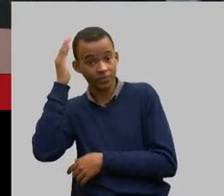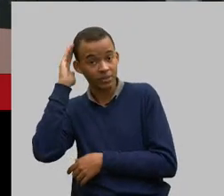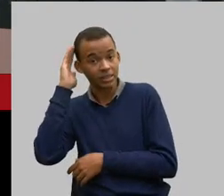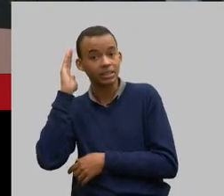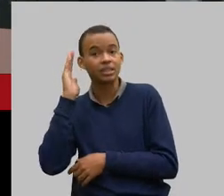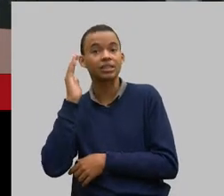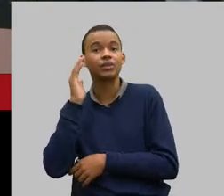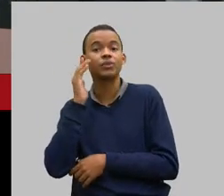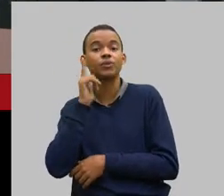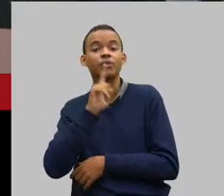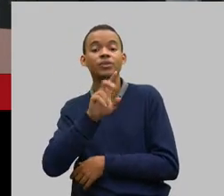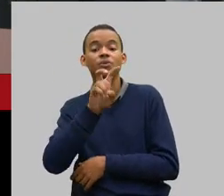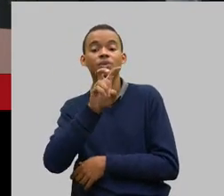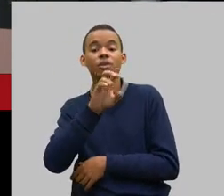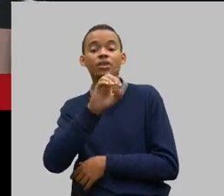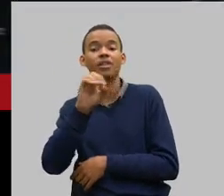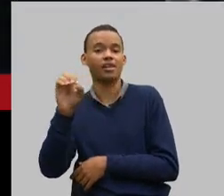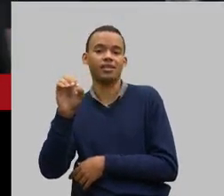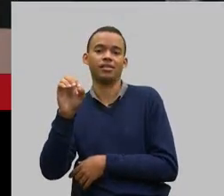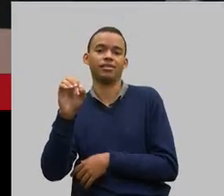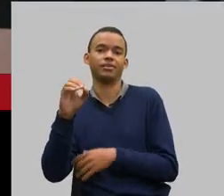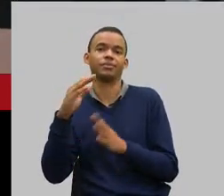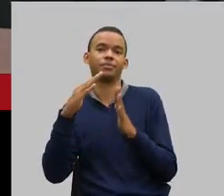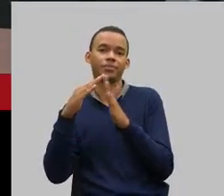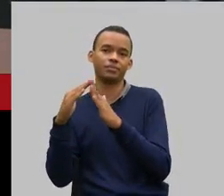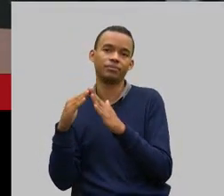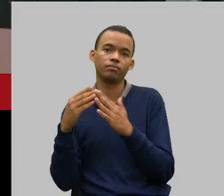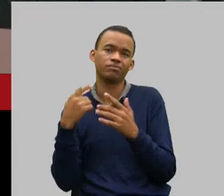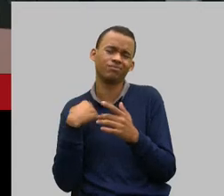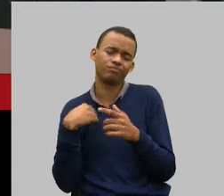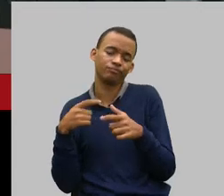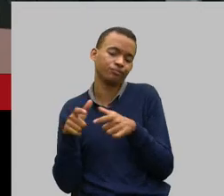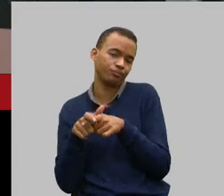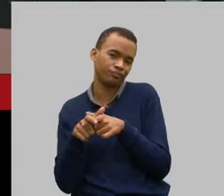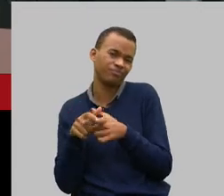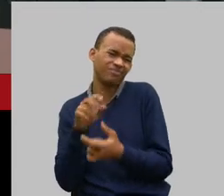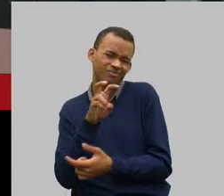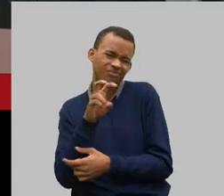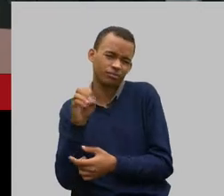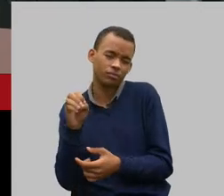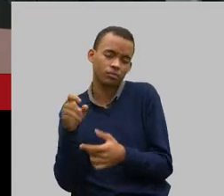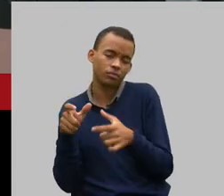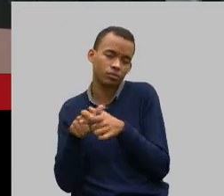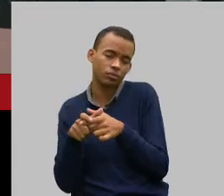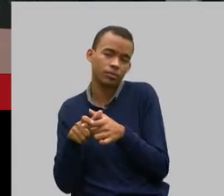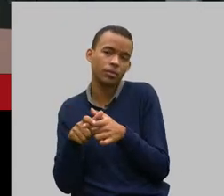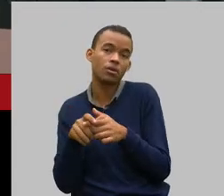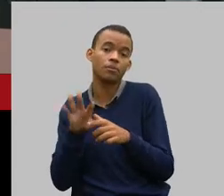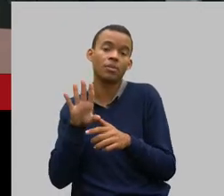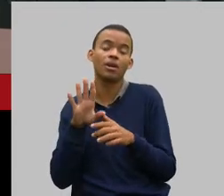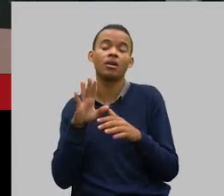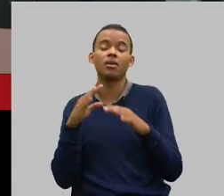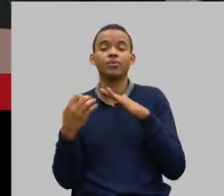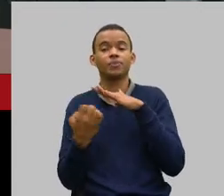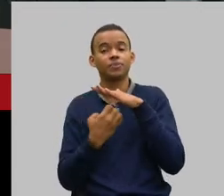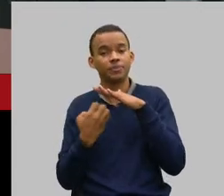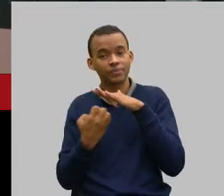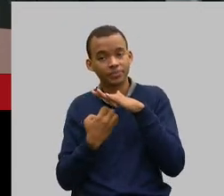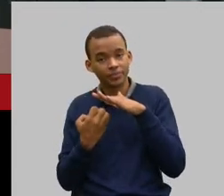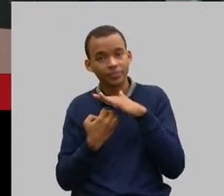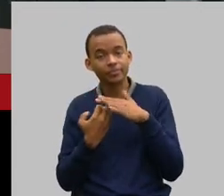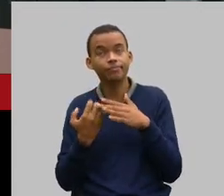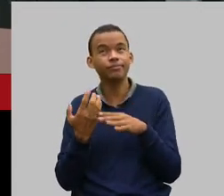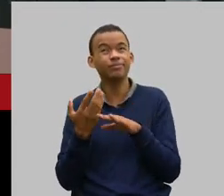500 casas né E que eu acho muito pouco mas é uma empresa que até tempo ela era